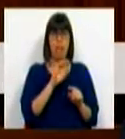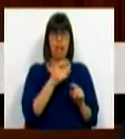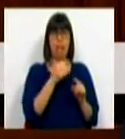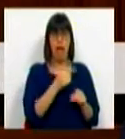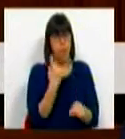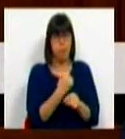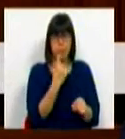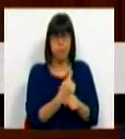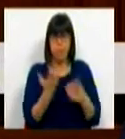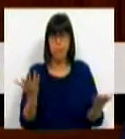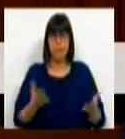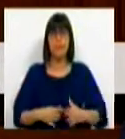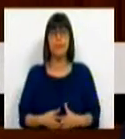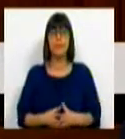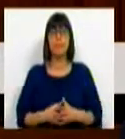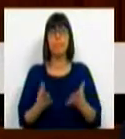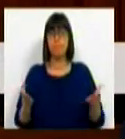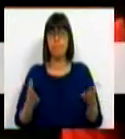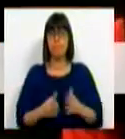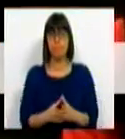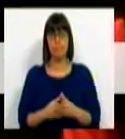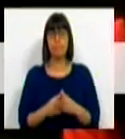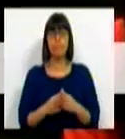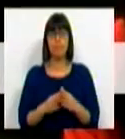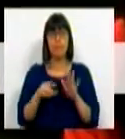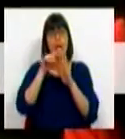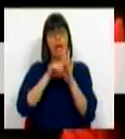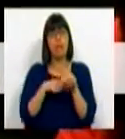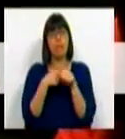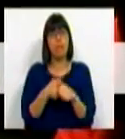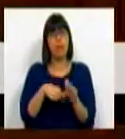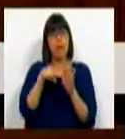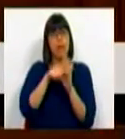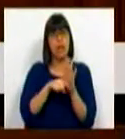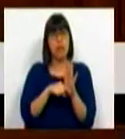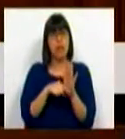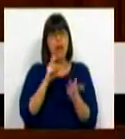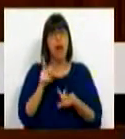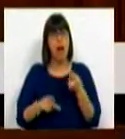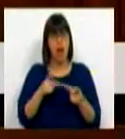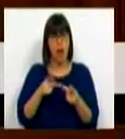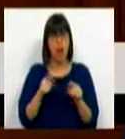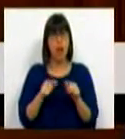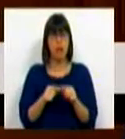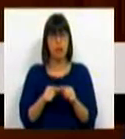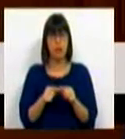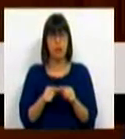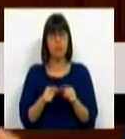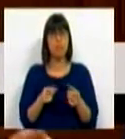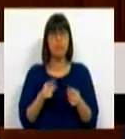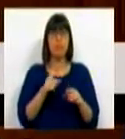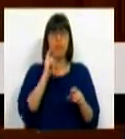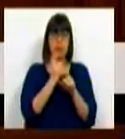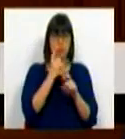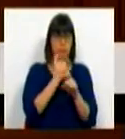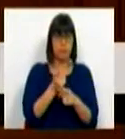efeito. Portanto, e seguiu os critérios, portanto, a análise de imparidade, quer durante